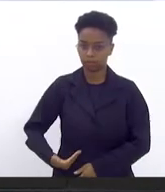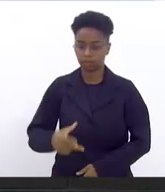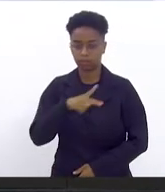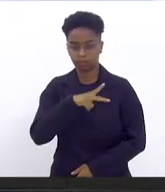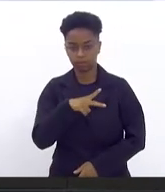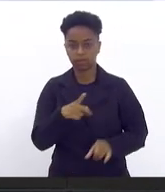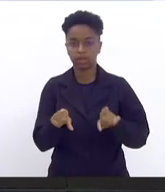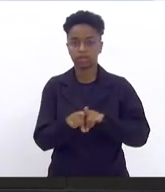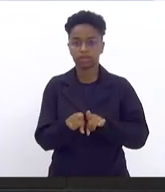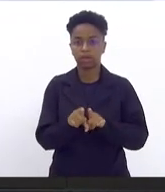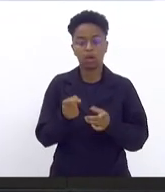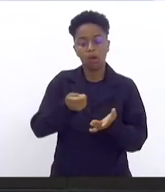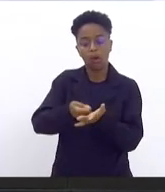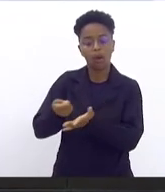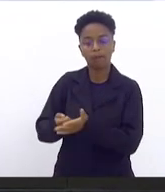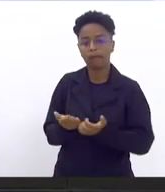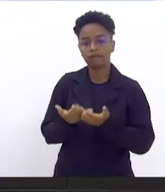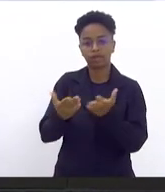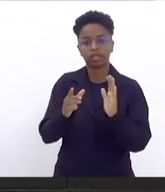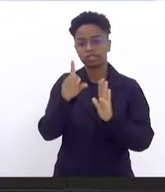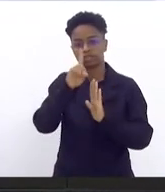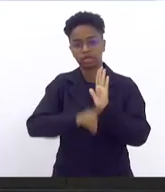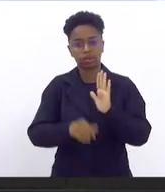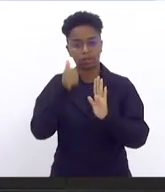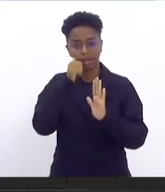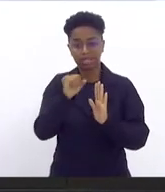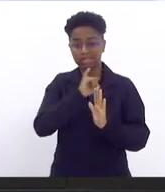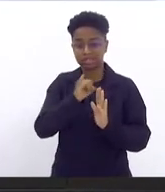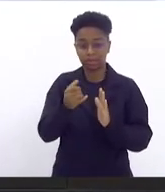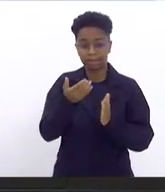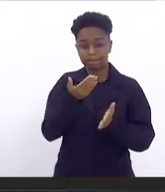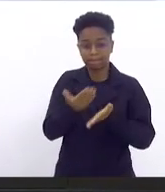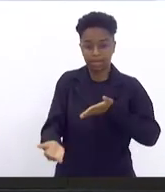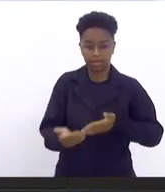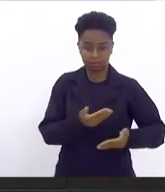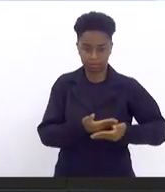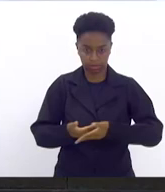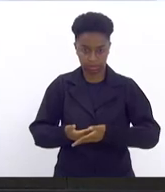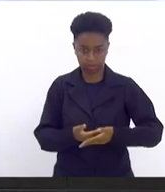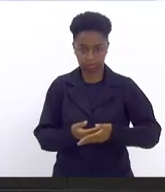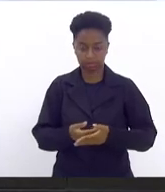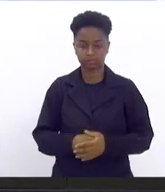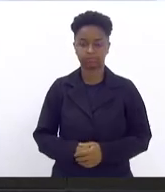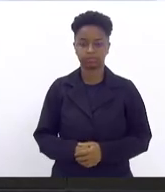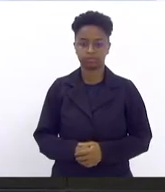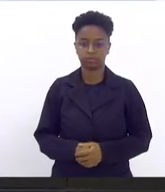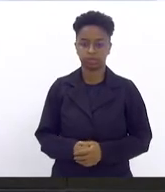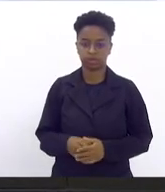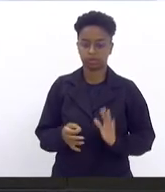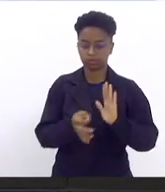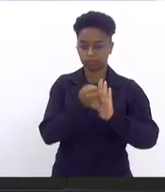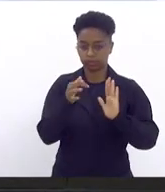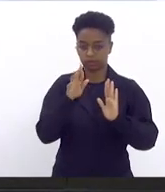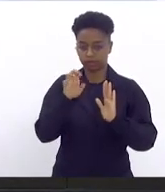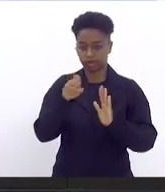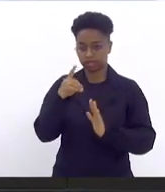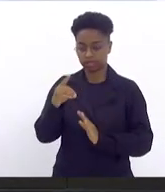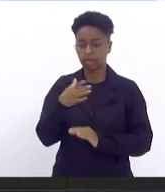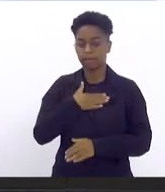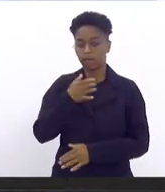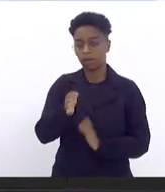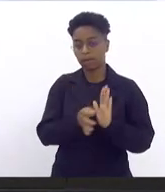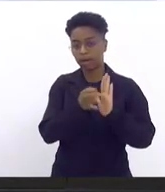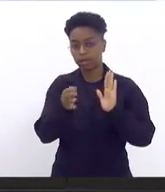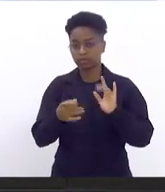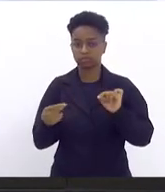obrigadas a garantir os direitos de mulheres que sofram perda gestacional. Para aparecer, deputado Fred Pacheco. Presidente, meu parecer é